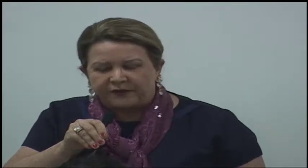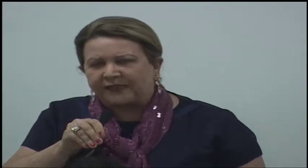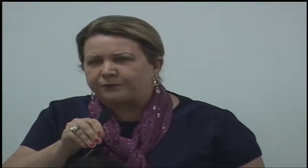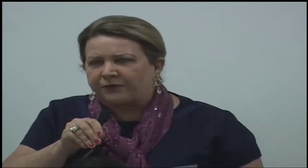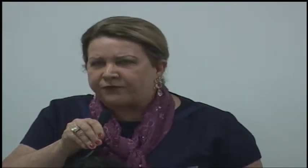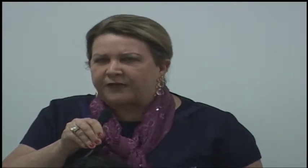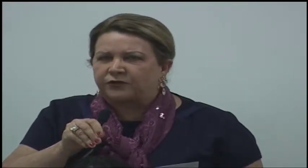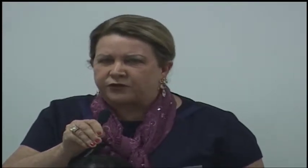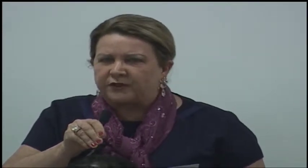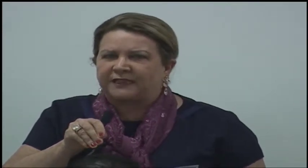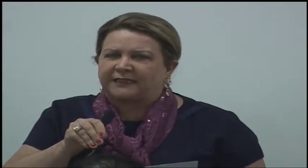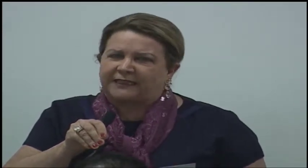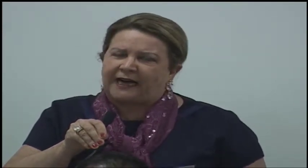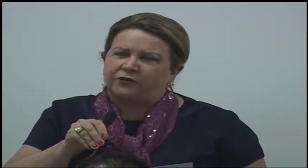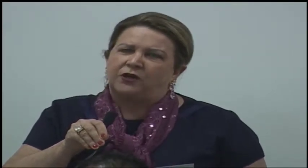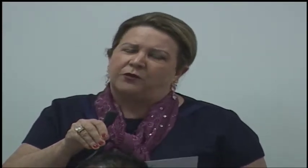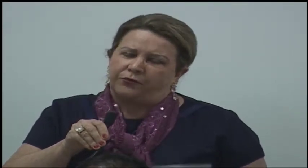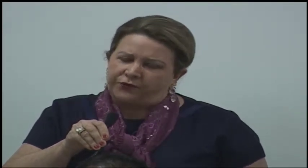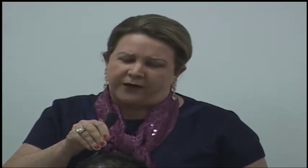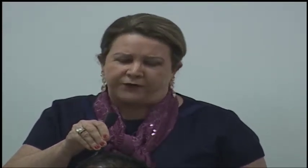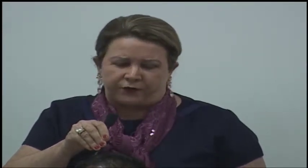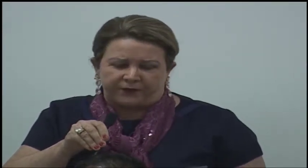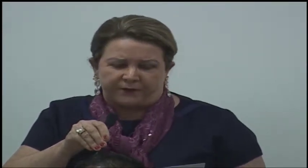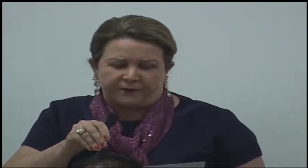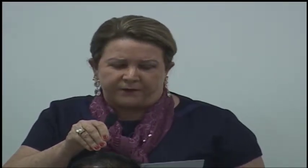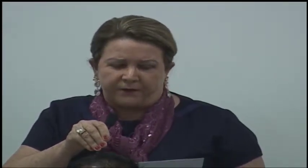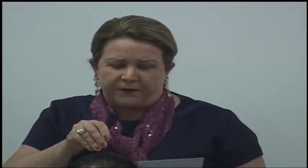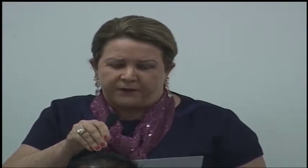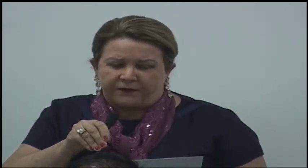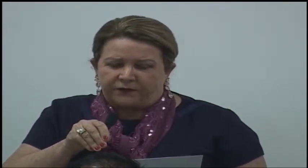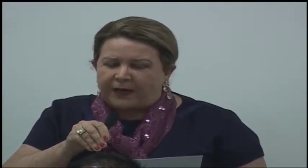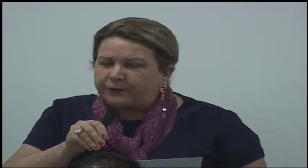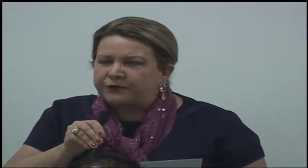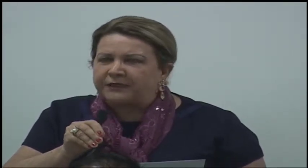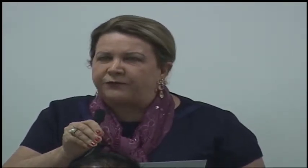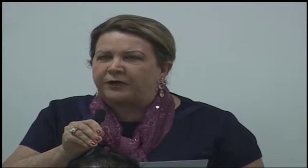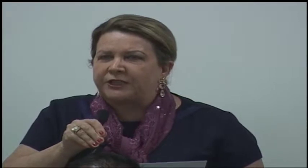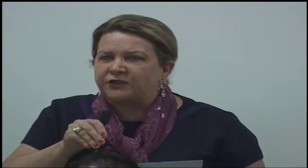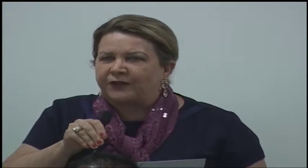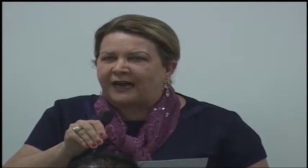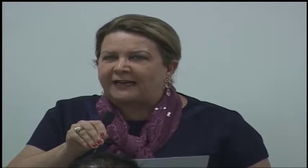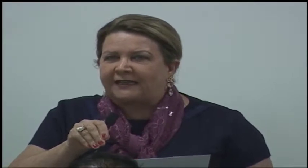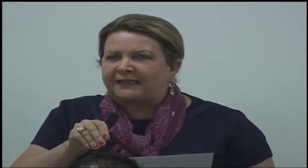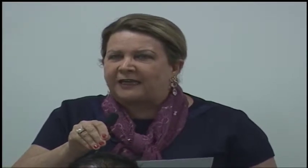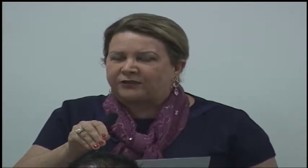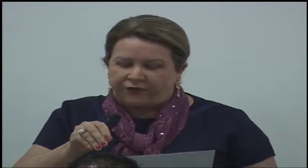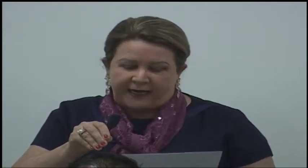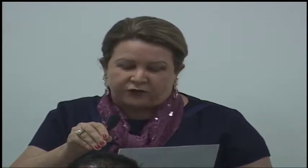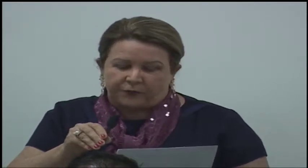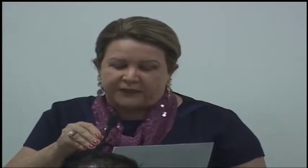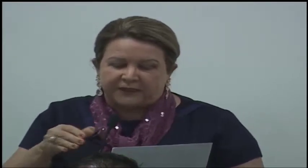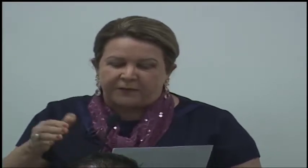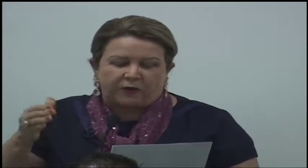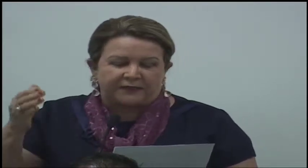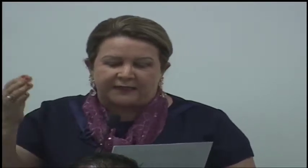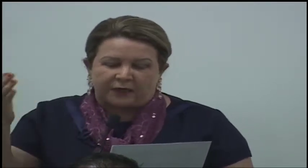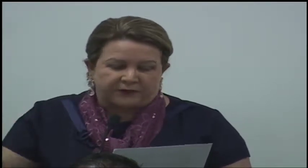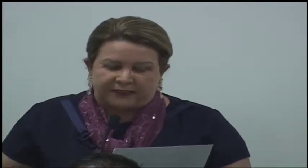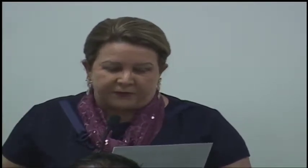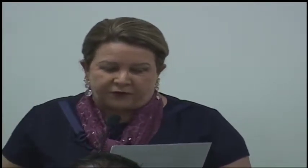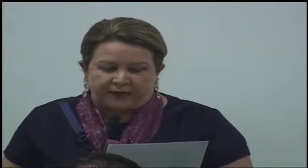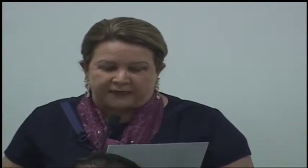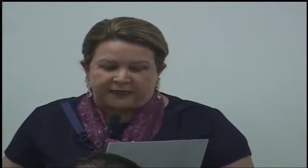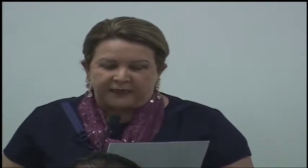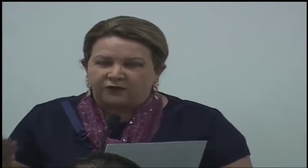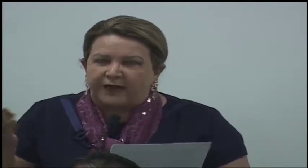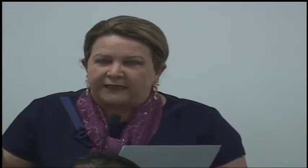ao senhor prefeito, ao senhor secretário, por favor, não é possível a gente ficar aqui tendo que falar sobre isso, que é uma coisa tão